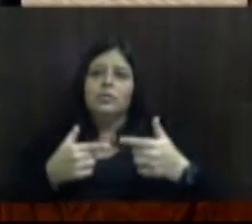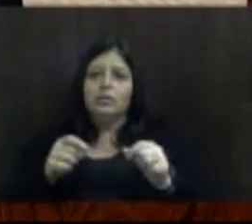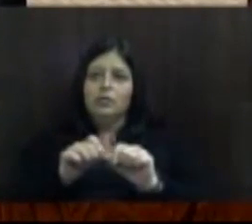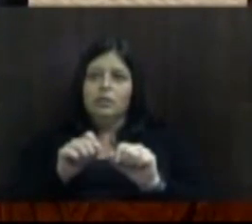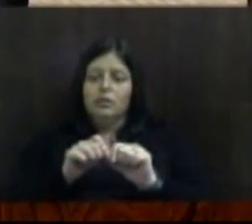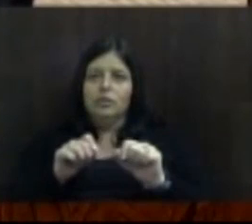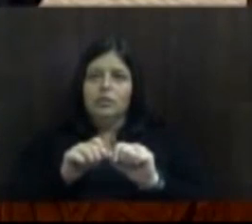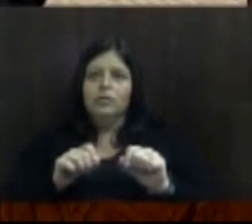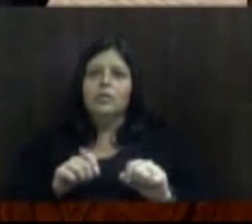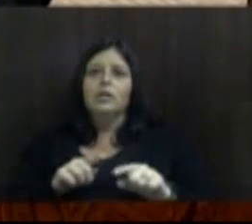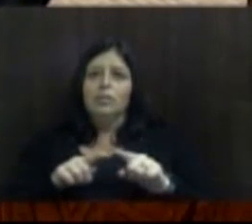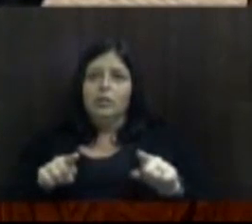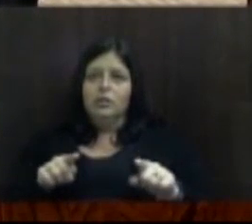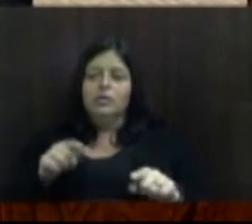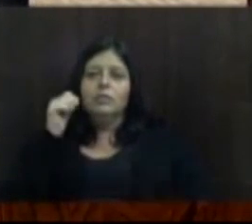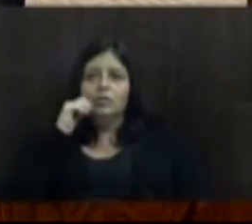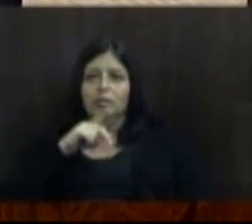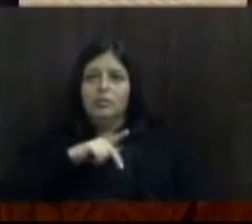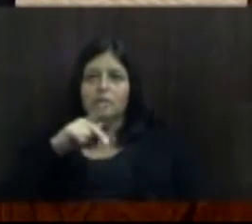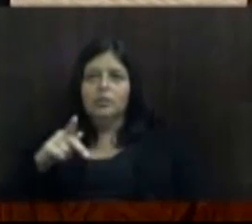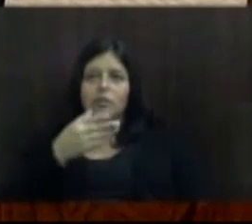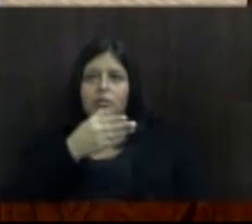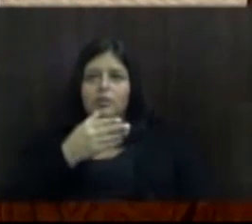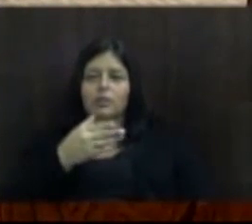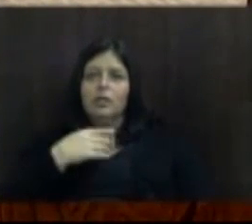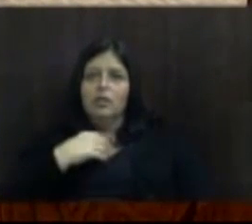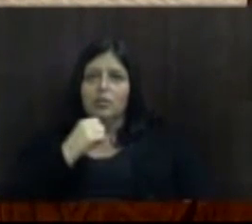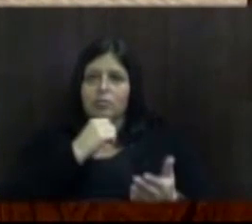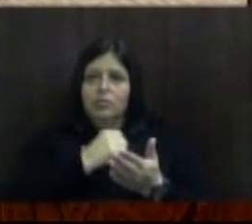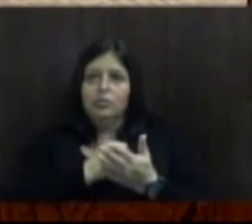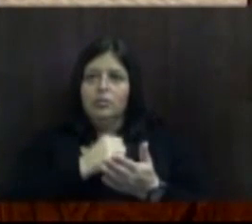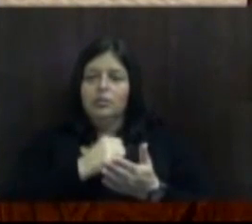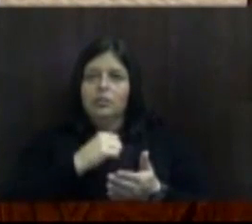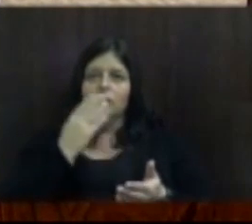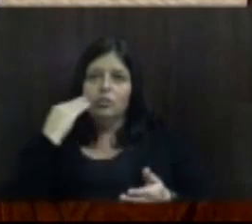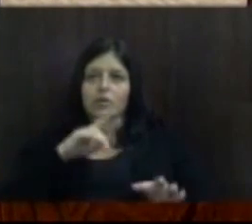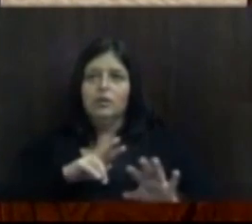prestados por isso senhora Presidente protocolei na semana